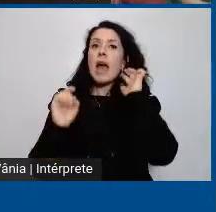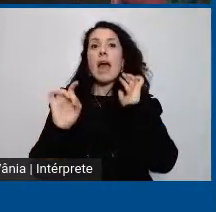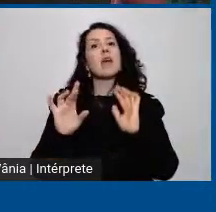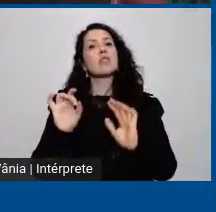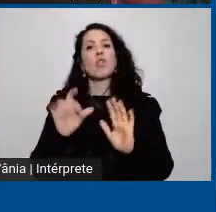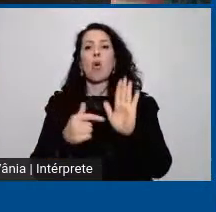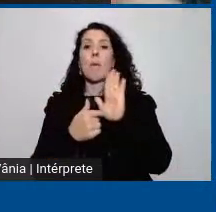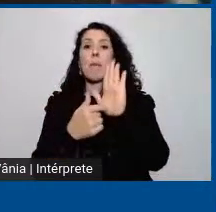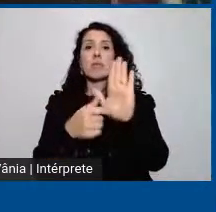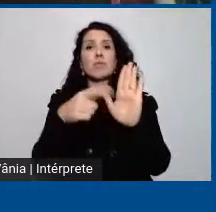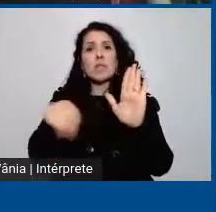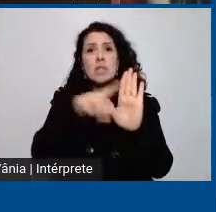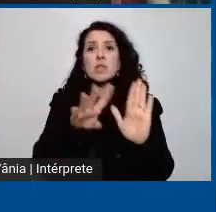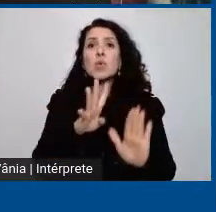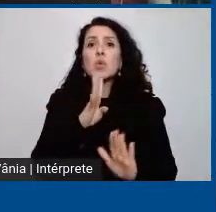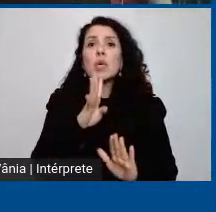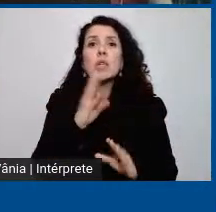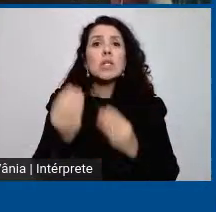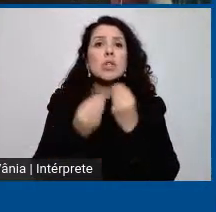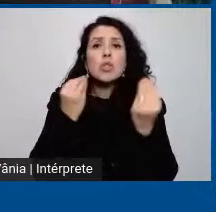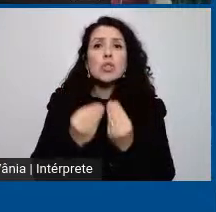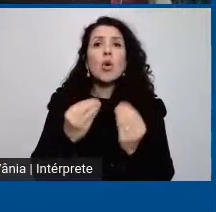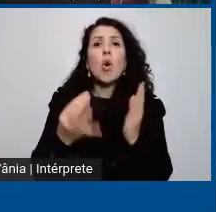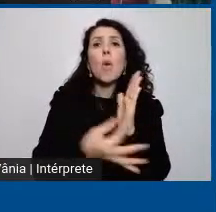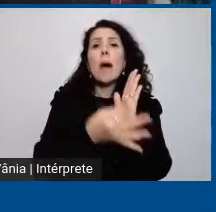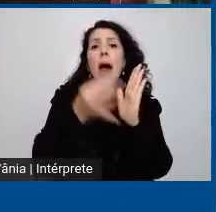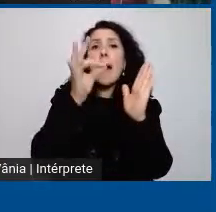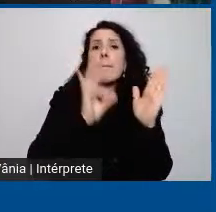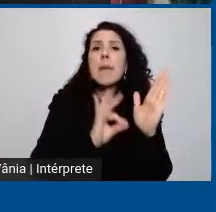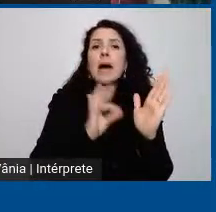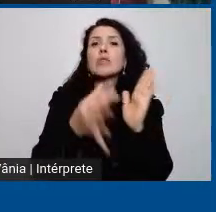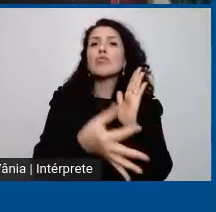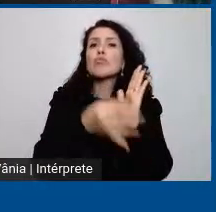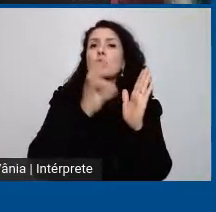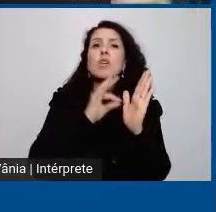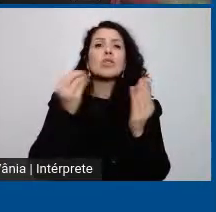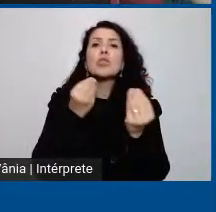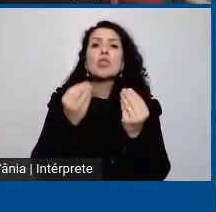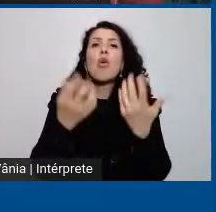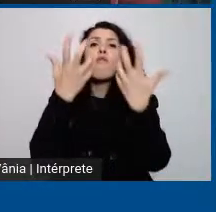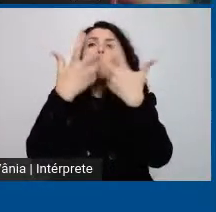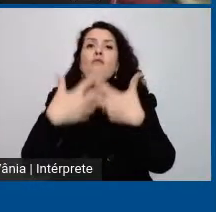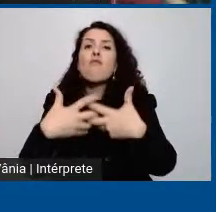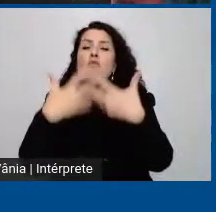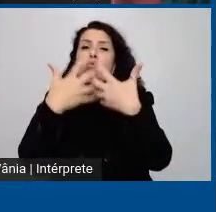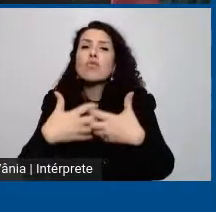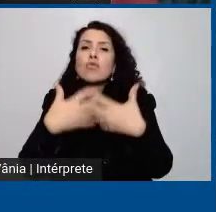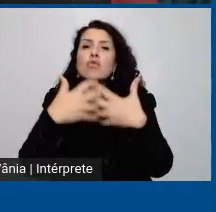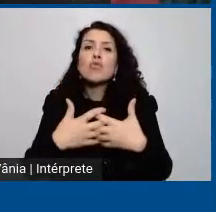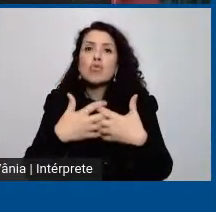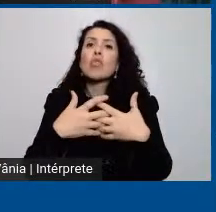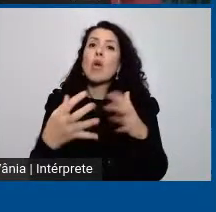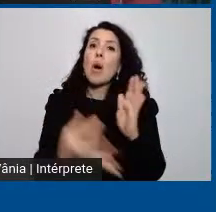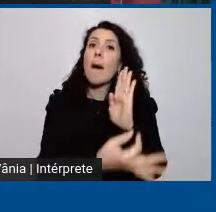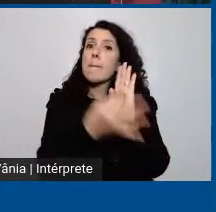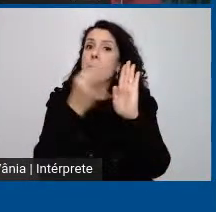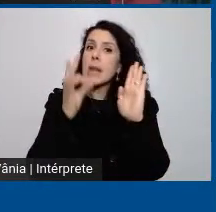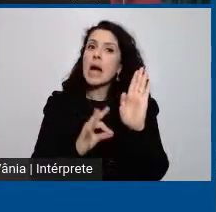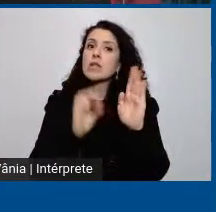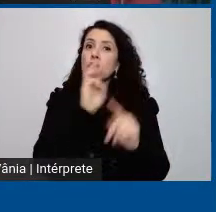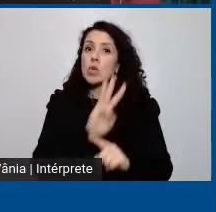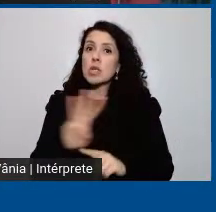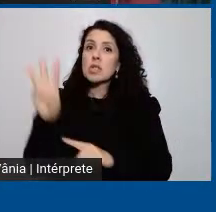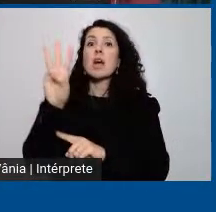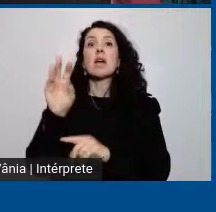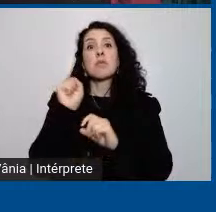apenas para vocês conhecerem a página, né, e o funcionamento como funciona a página e navegar